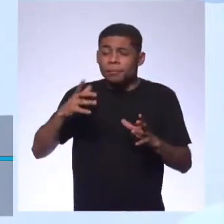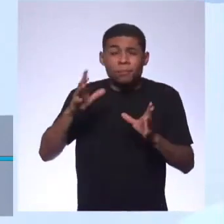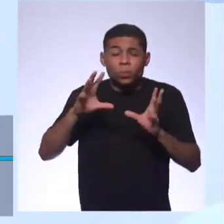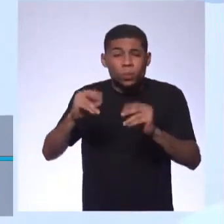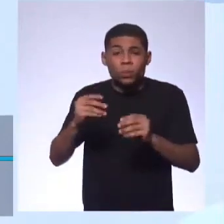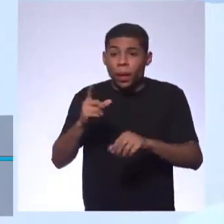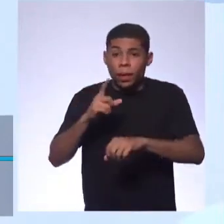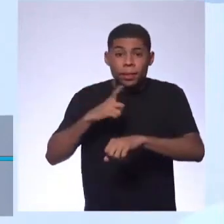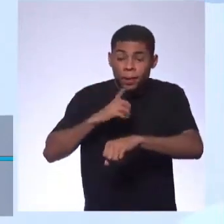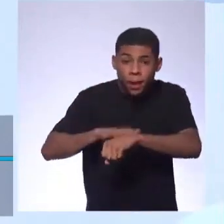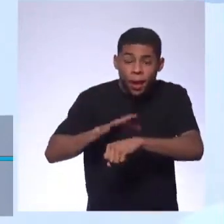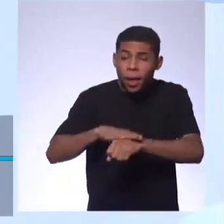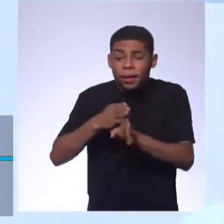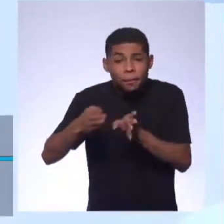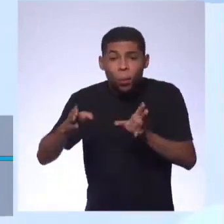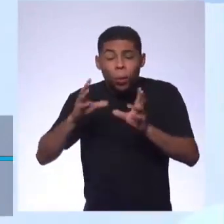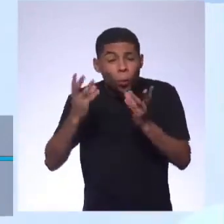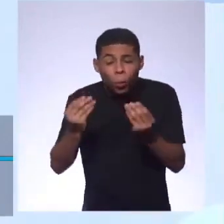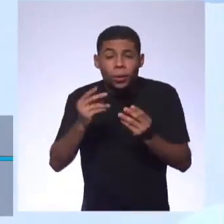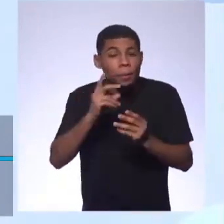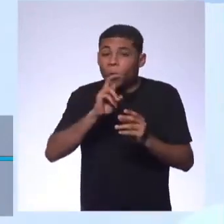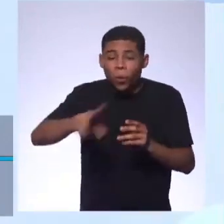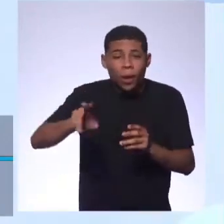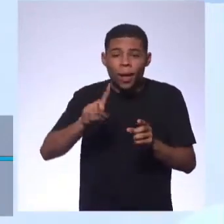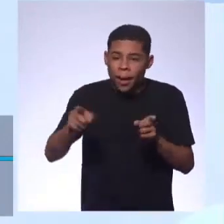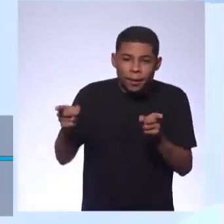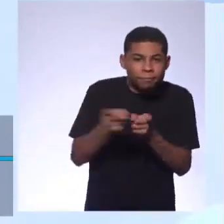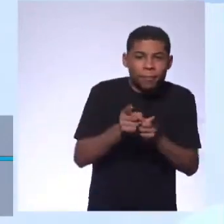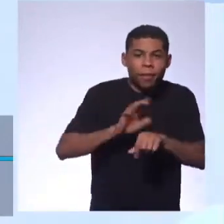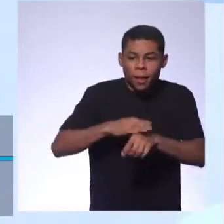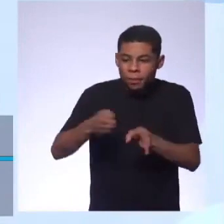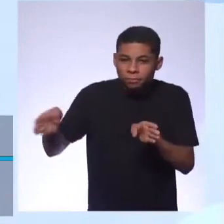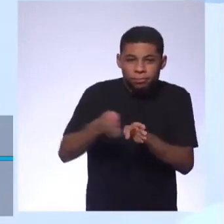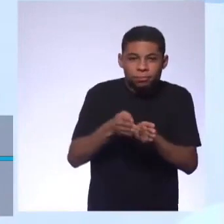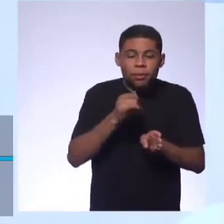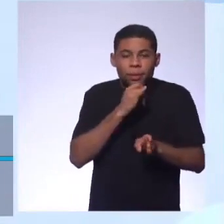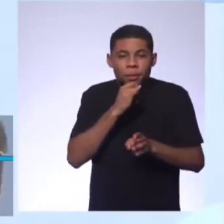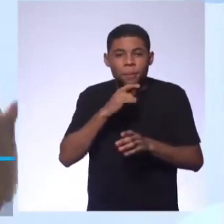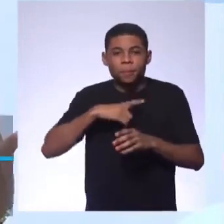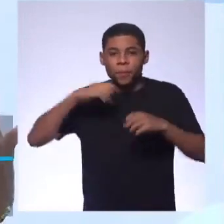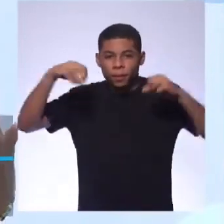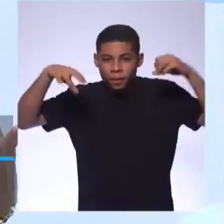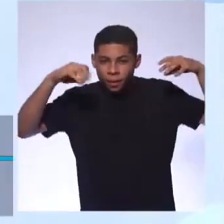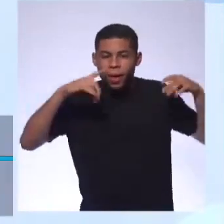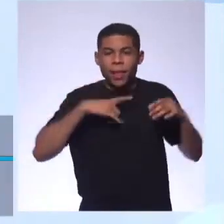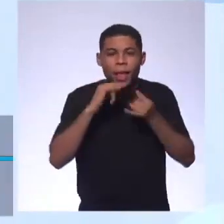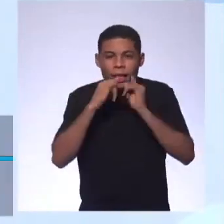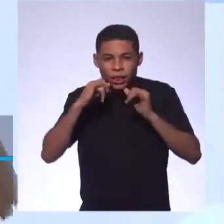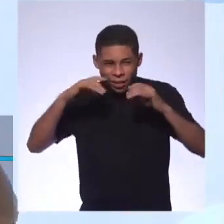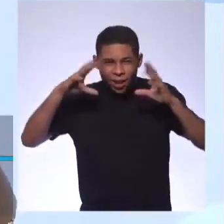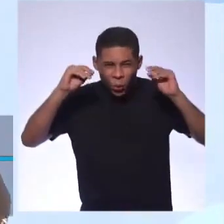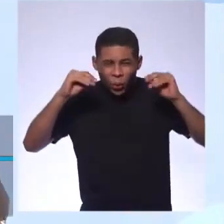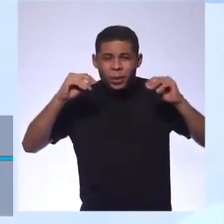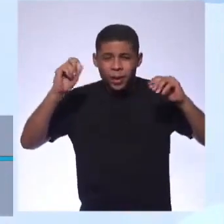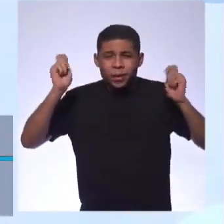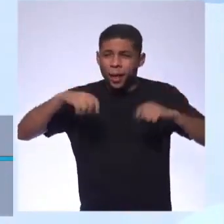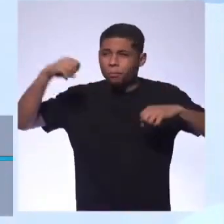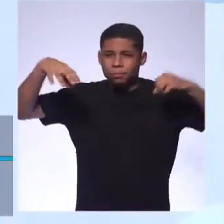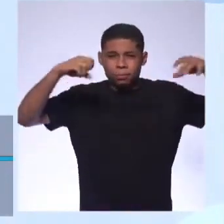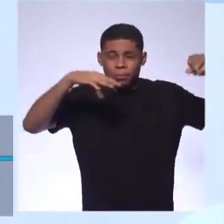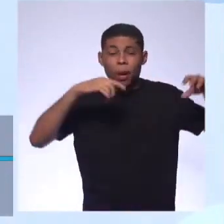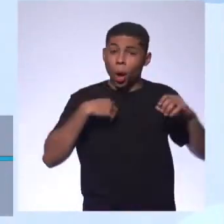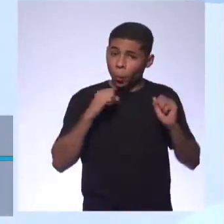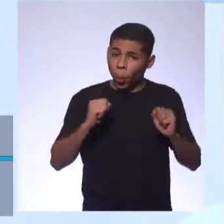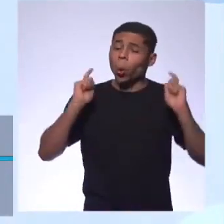mais tempo e, na verdade, com menos tempo, porque se eu tenho a luz da energia elétrica, eu tenho a noite. Eu posso curtir muito mais a noite, mas, ao